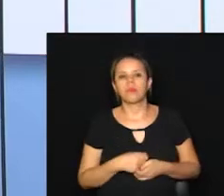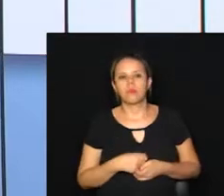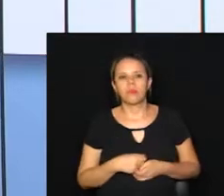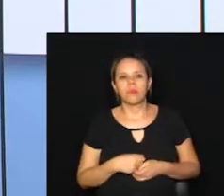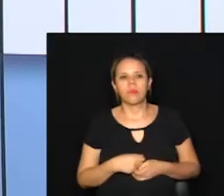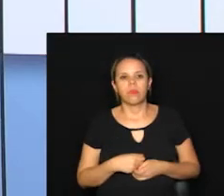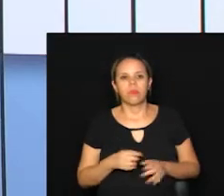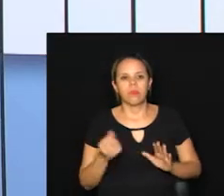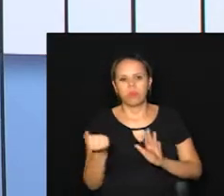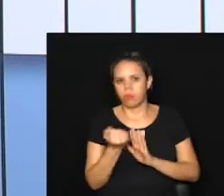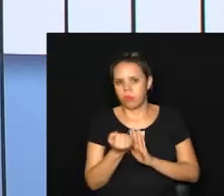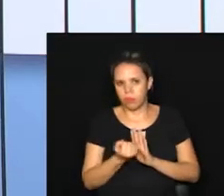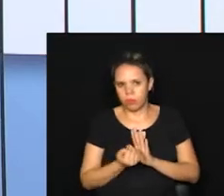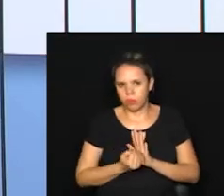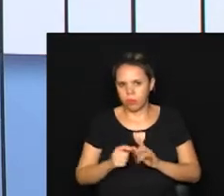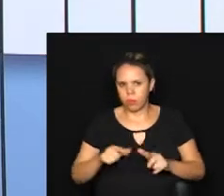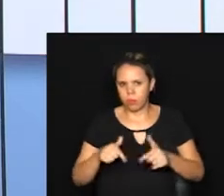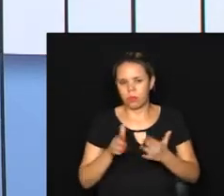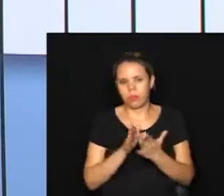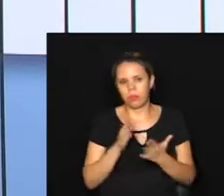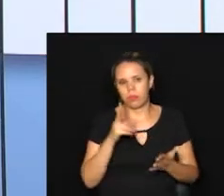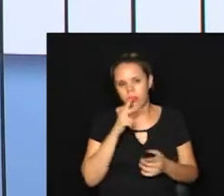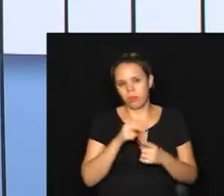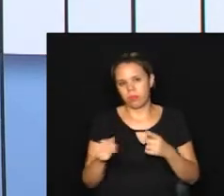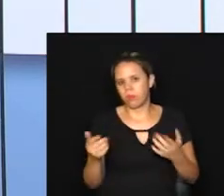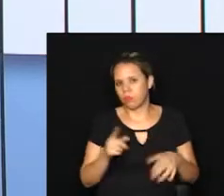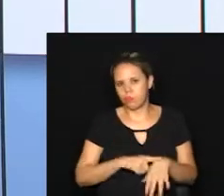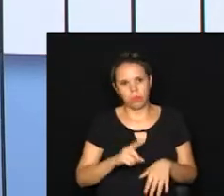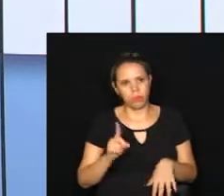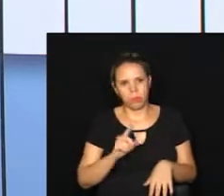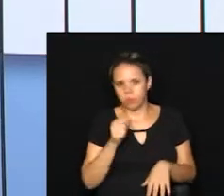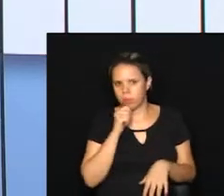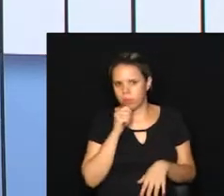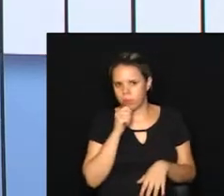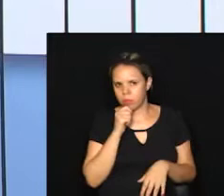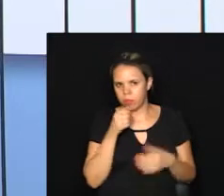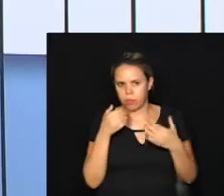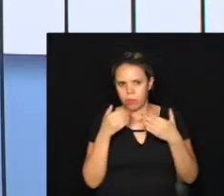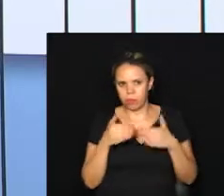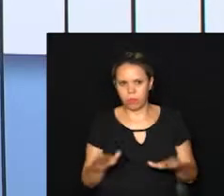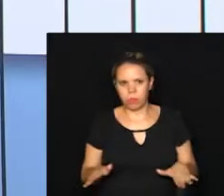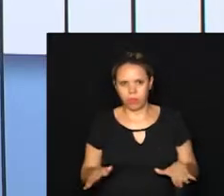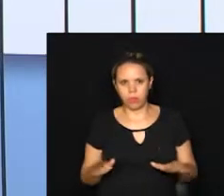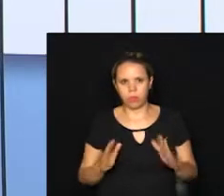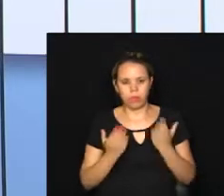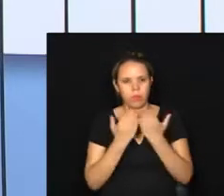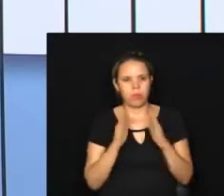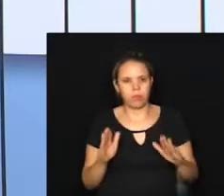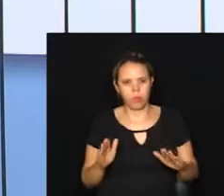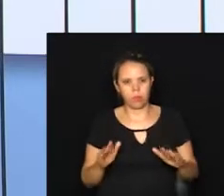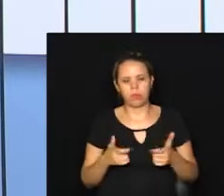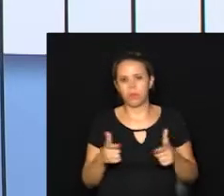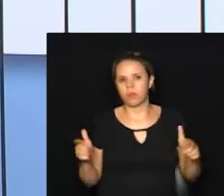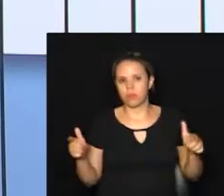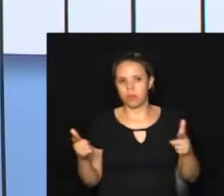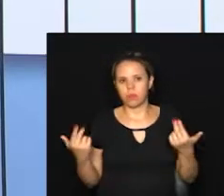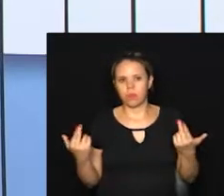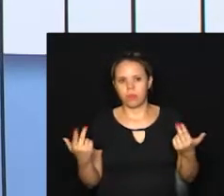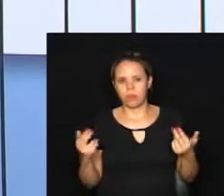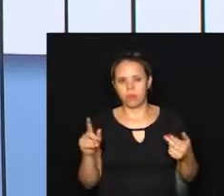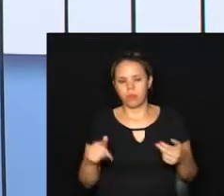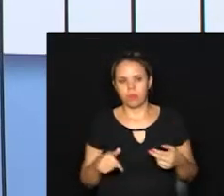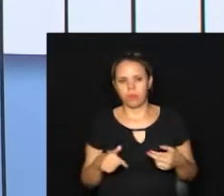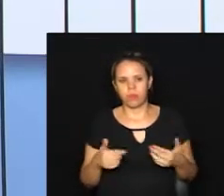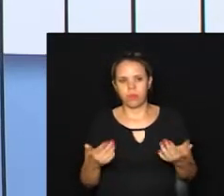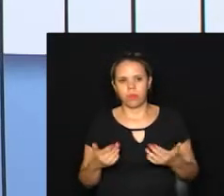todo o protocolo de enfrentamento, mas não é o momento ainda de abrirmos os portões para grandes eventos, como é o caso de